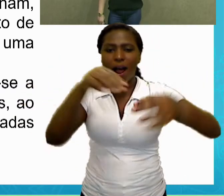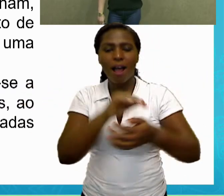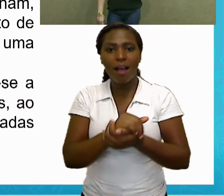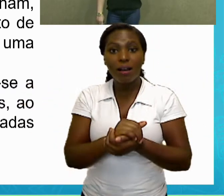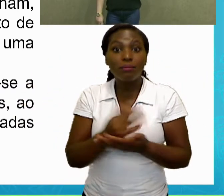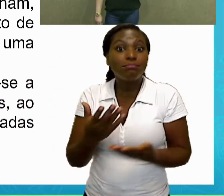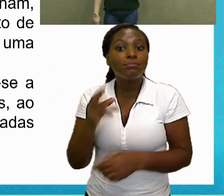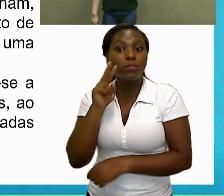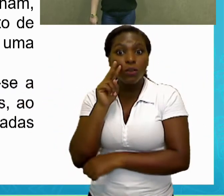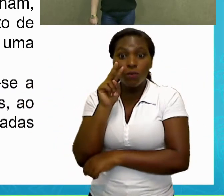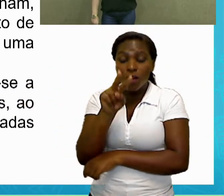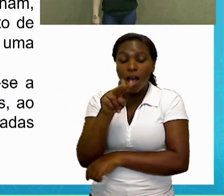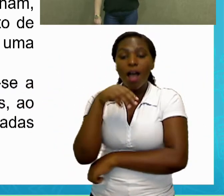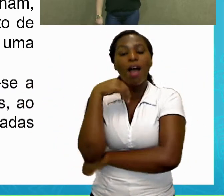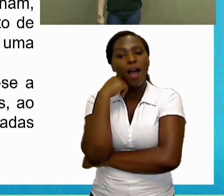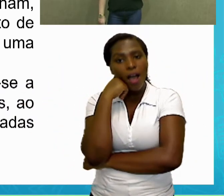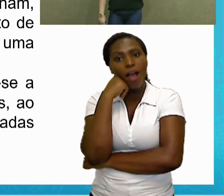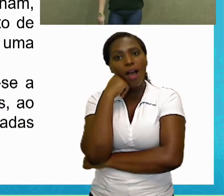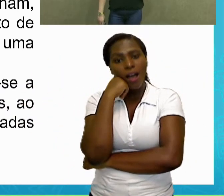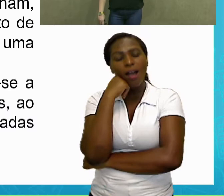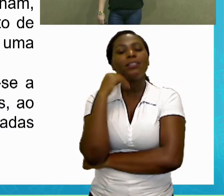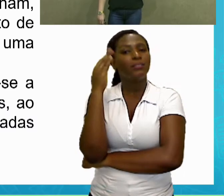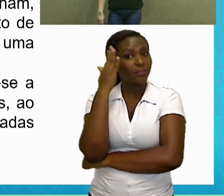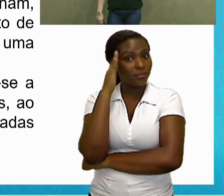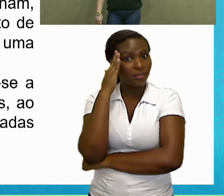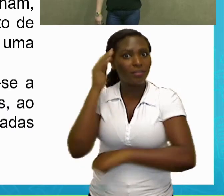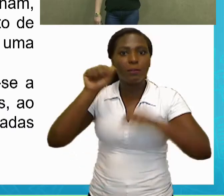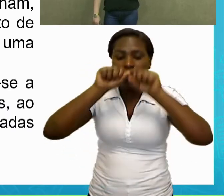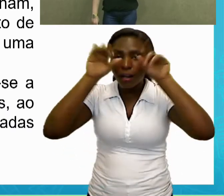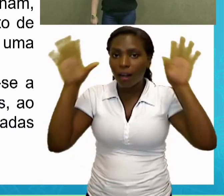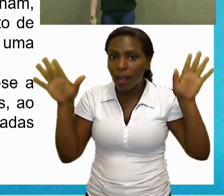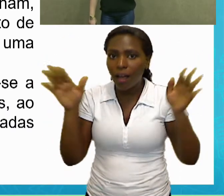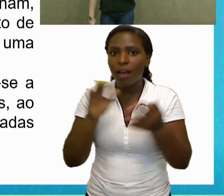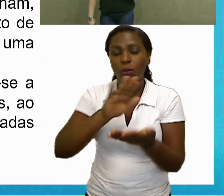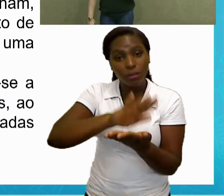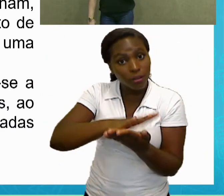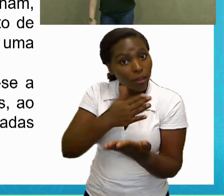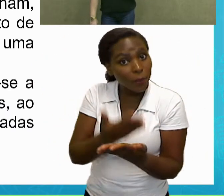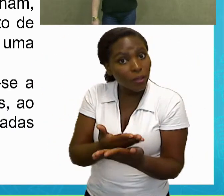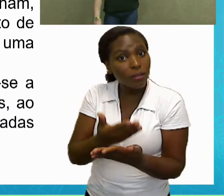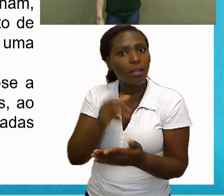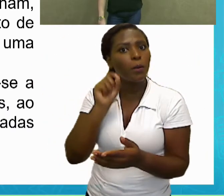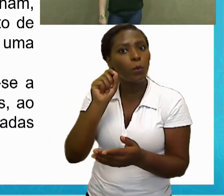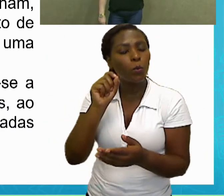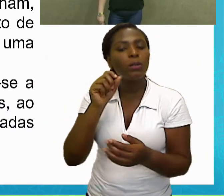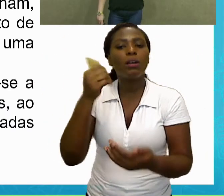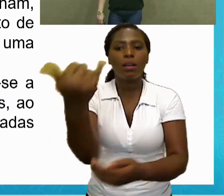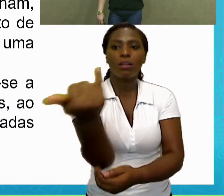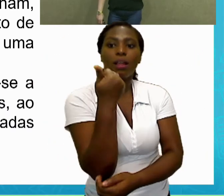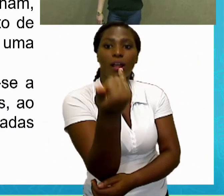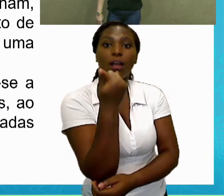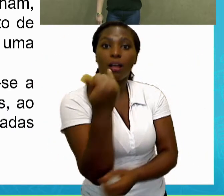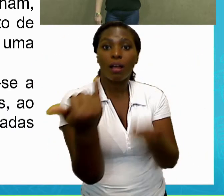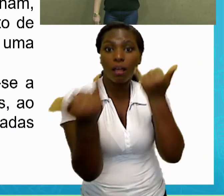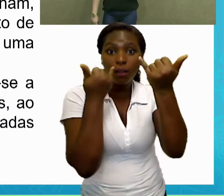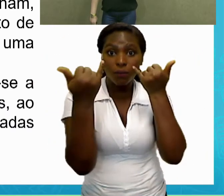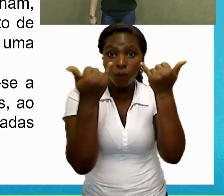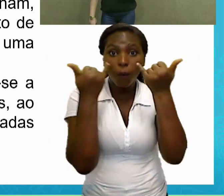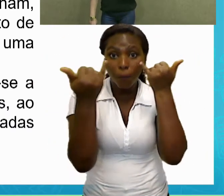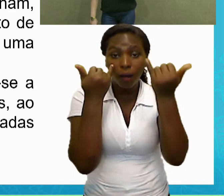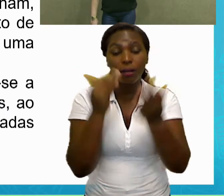também a signos linguísticos, a mensagens verbais e não verbais, ao entendimento